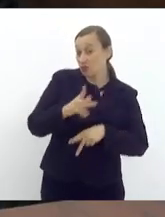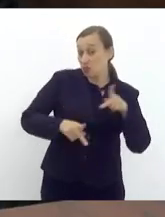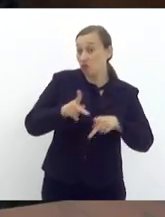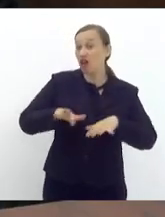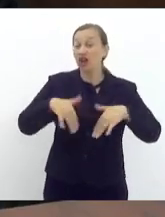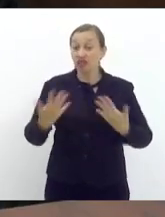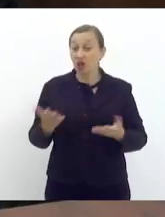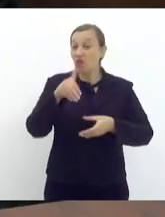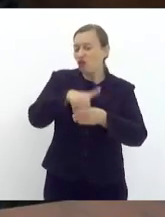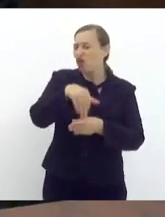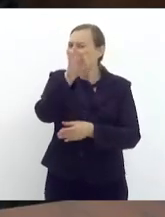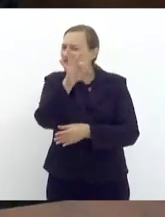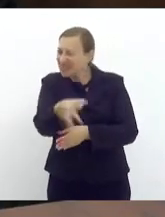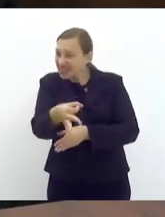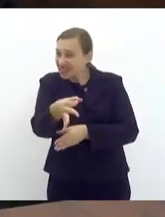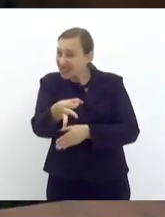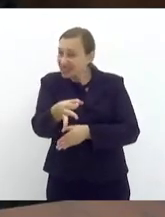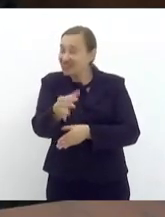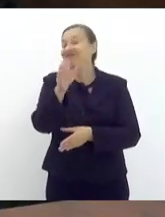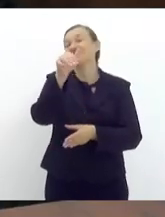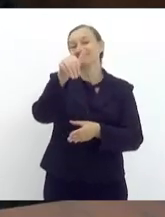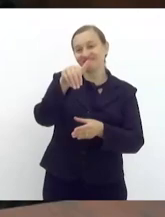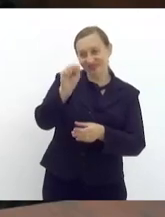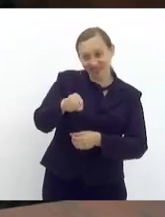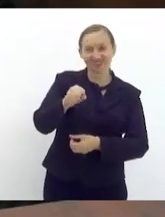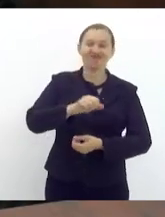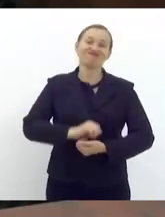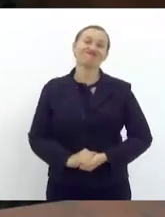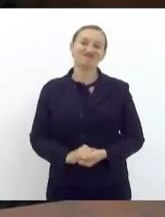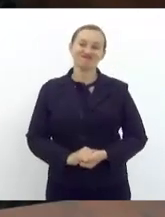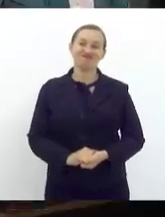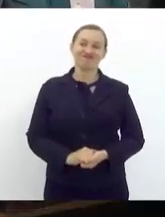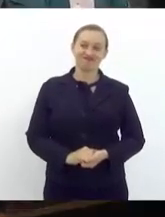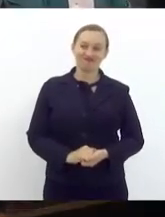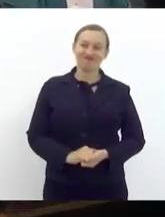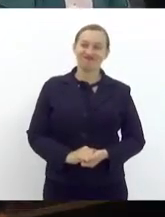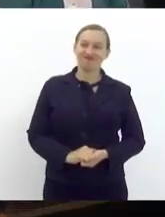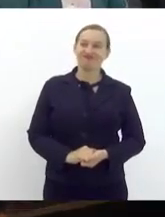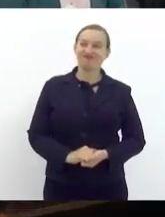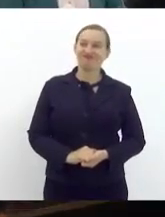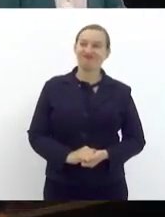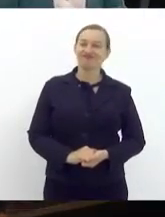meu voto, com certeza, é favorável.